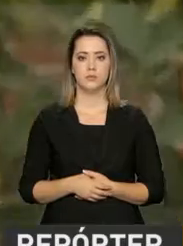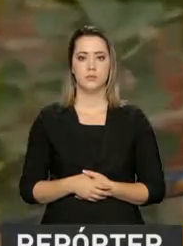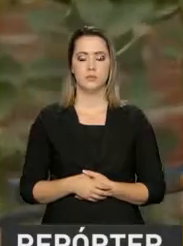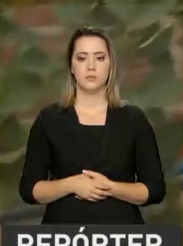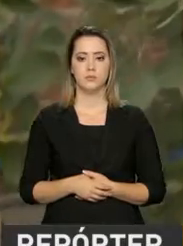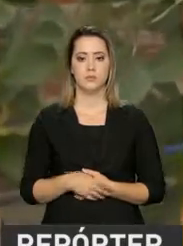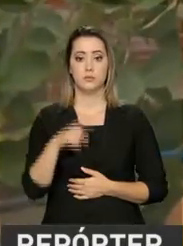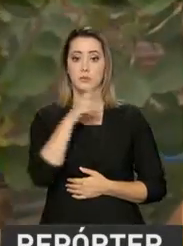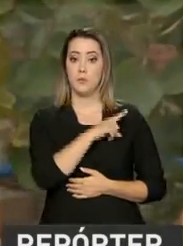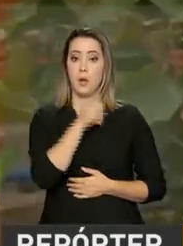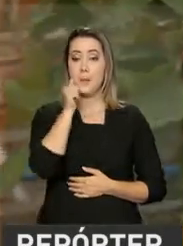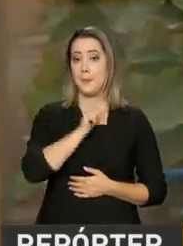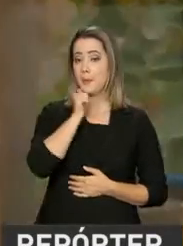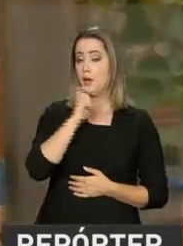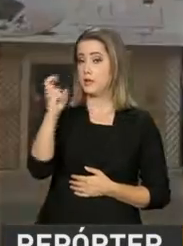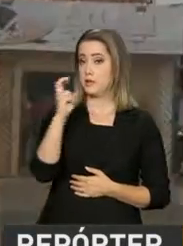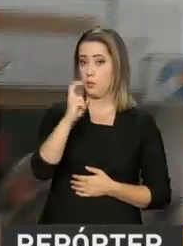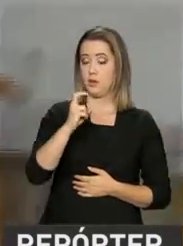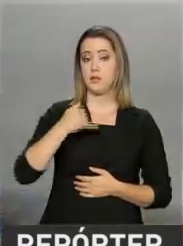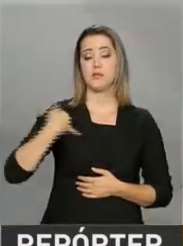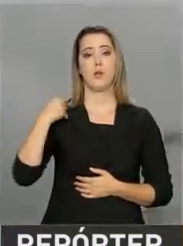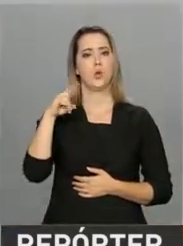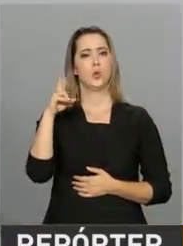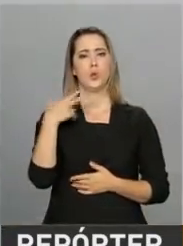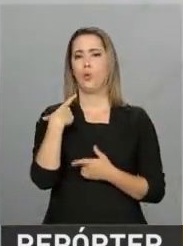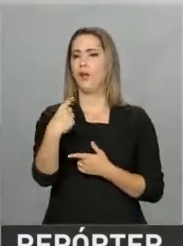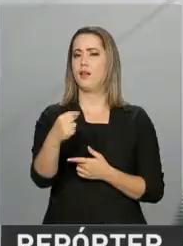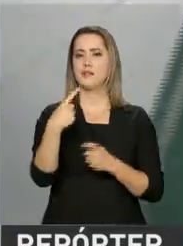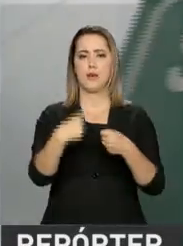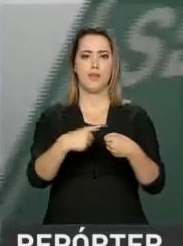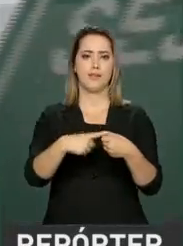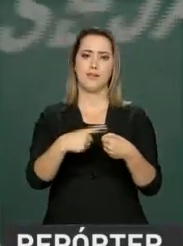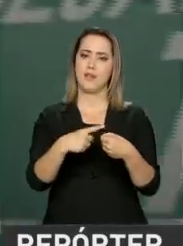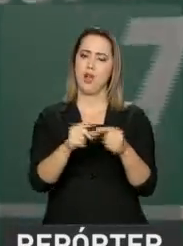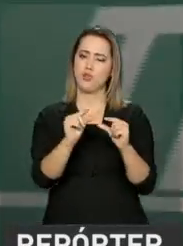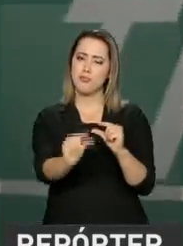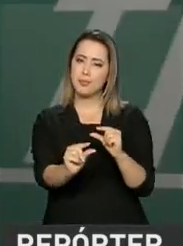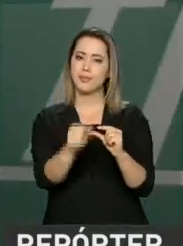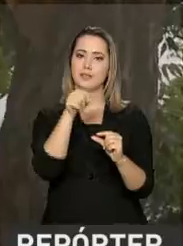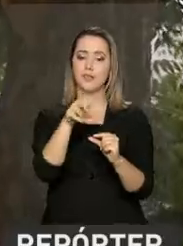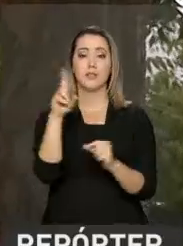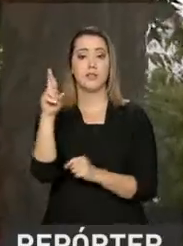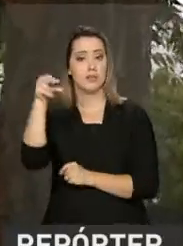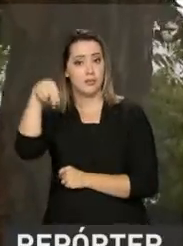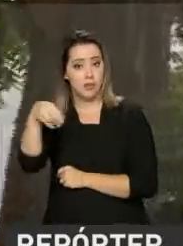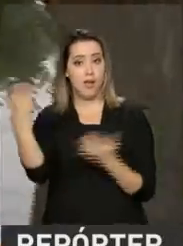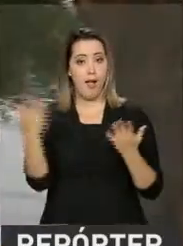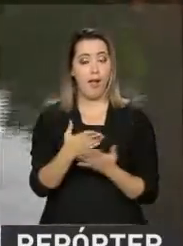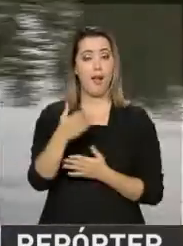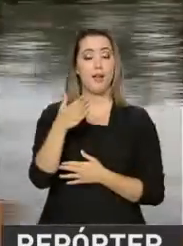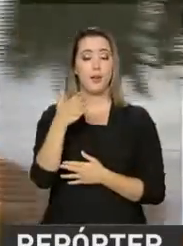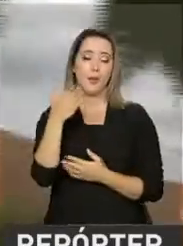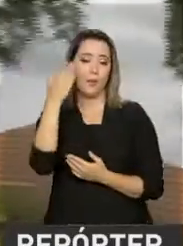cobra tem 55 anos e nunca saiu da pequena cidade de tibau no rio grande do norte e disse agora têm